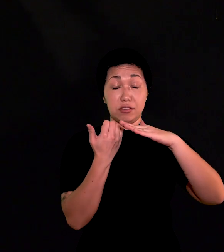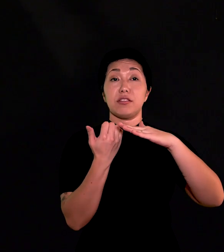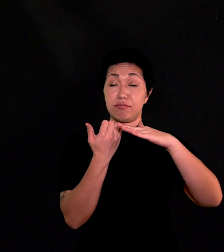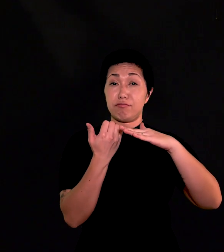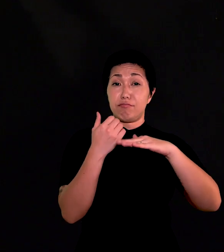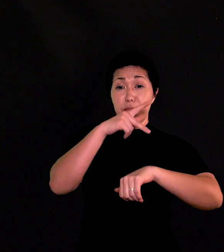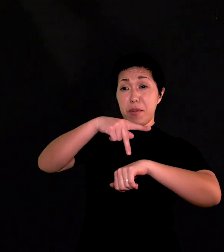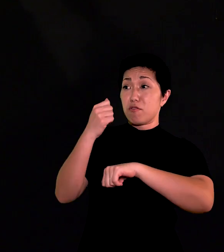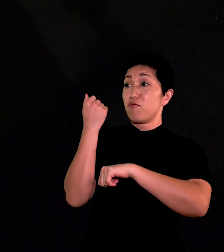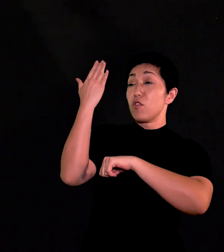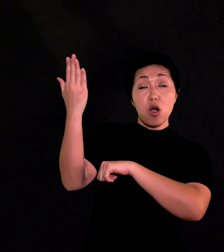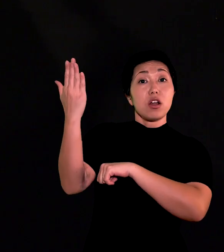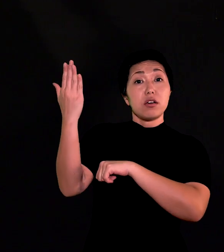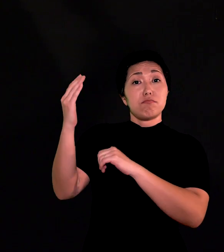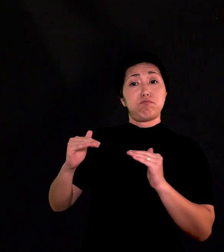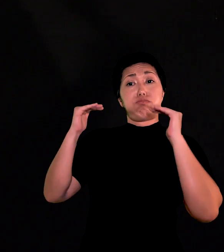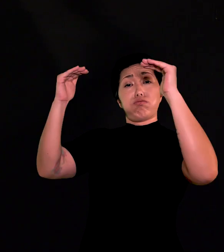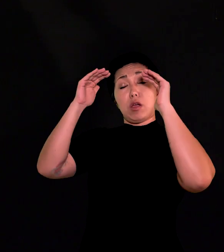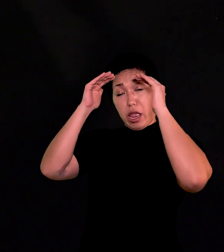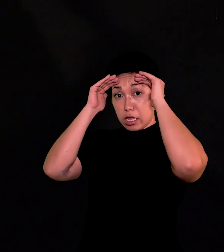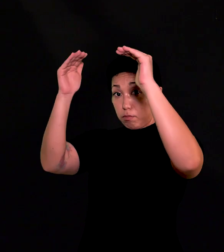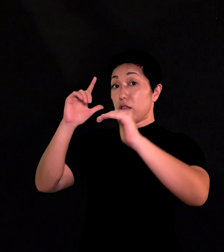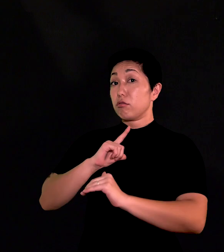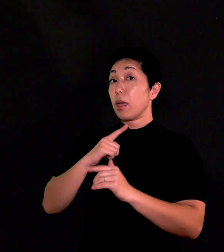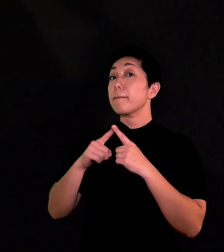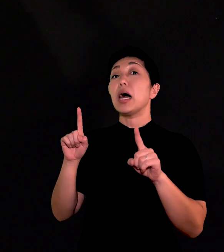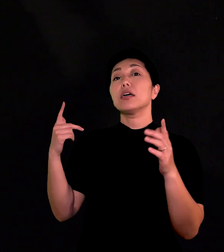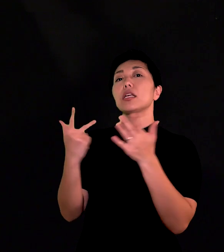internacional, muito respeitada, Mariana e Brumadinho.